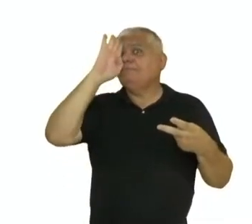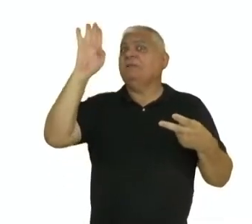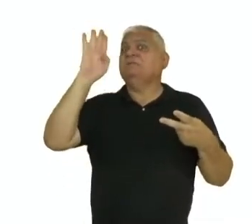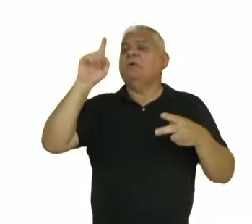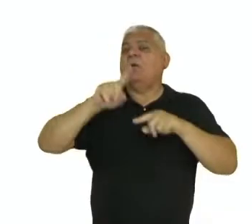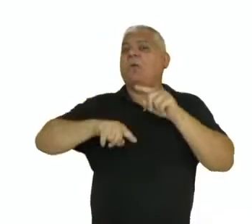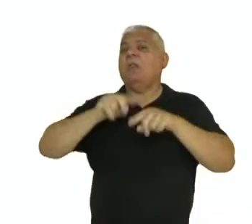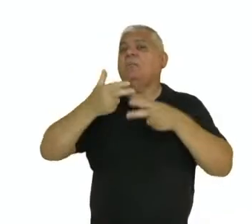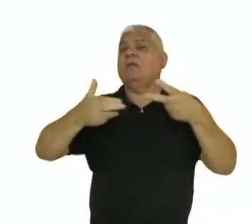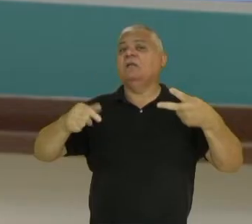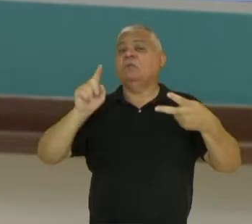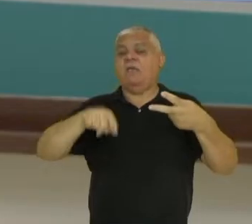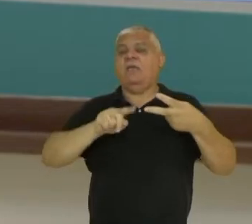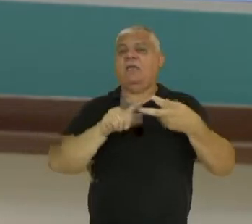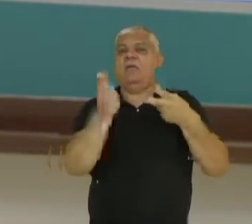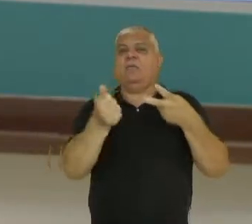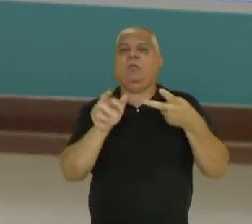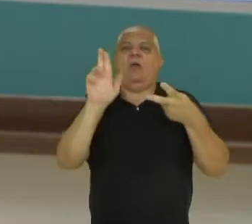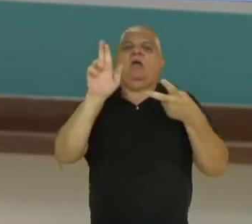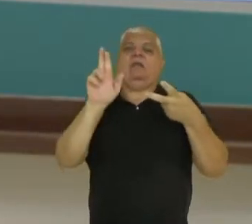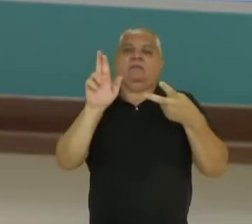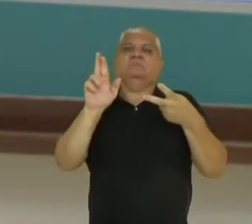constituinte do universo era o ar.